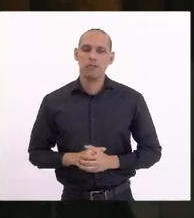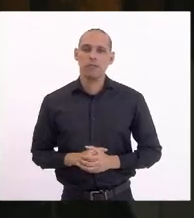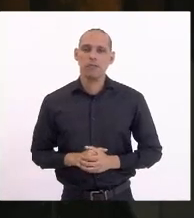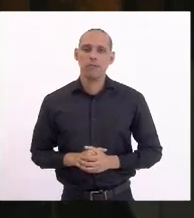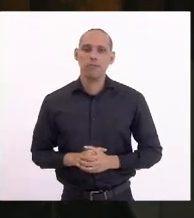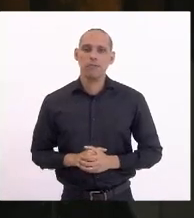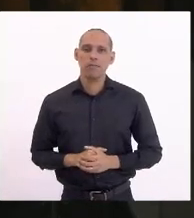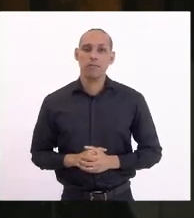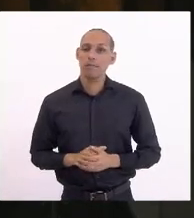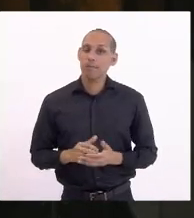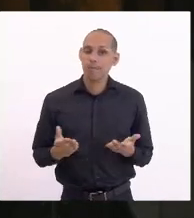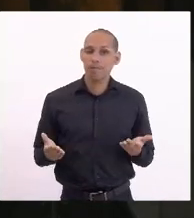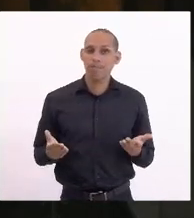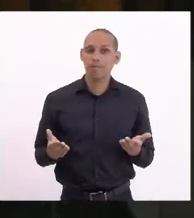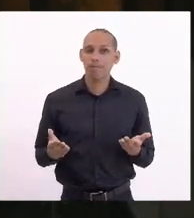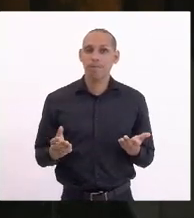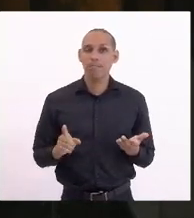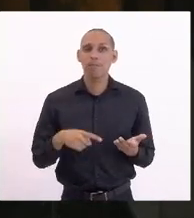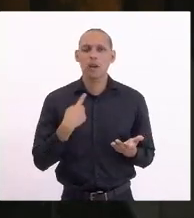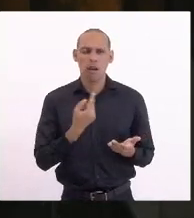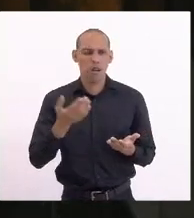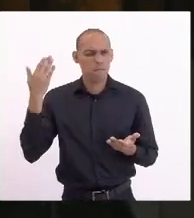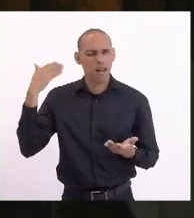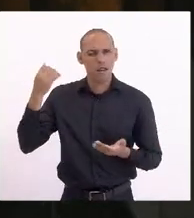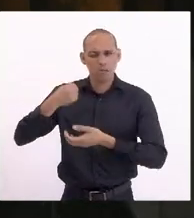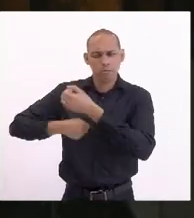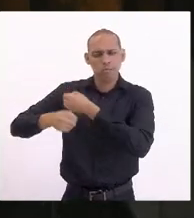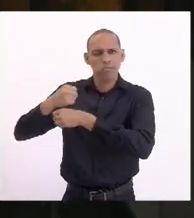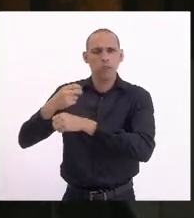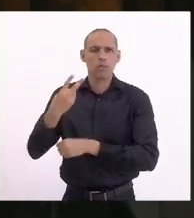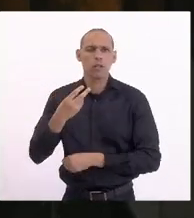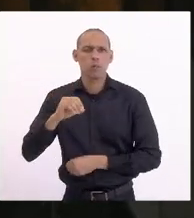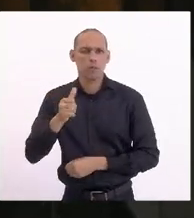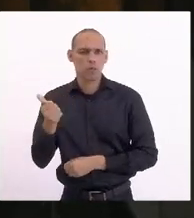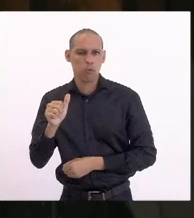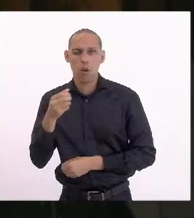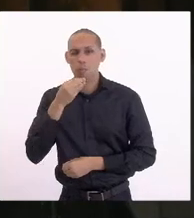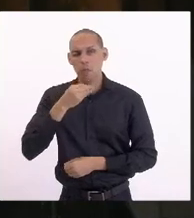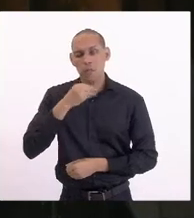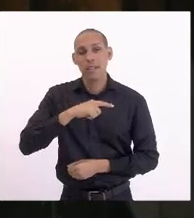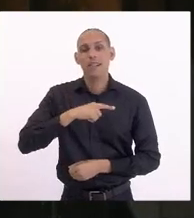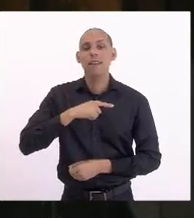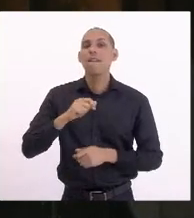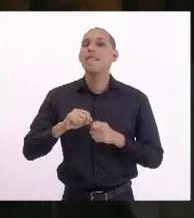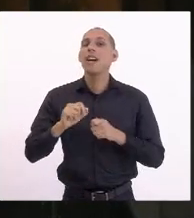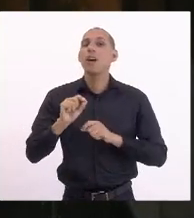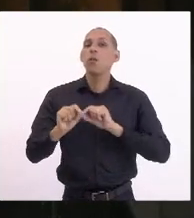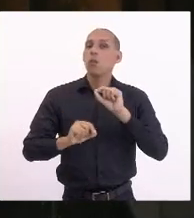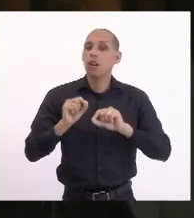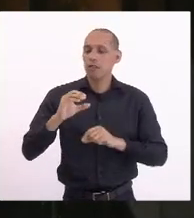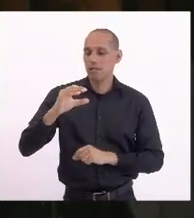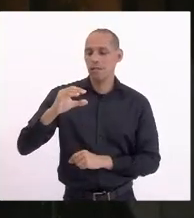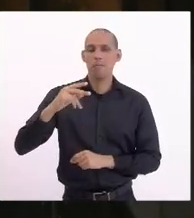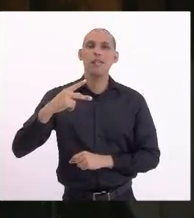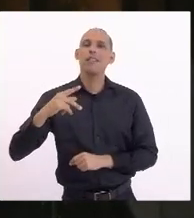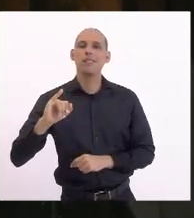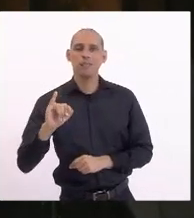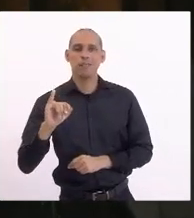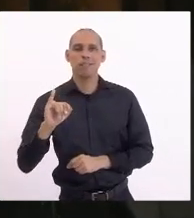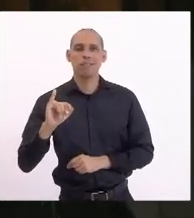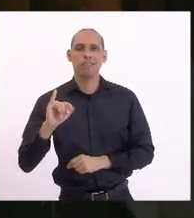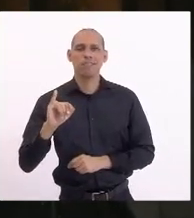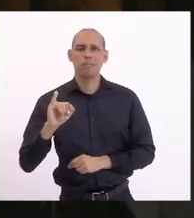E nós tivemos oportunidade, em 2011, de fazer uma CPI, deputada Lucinha,